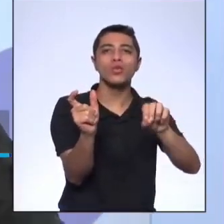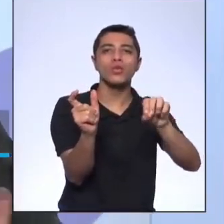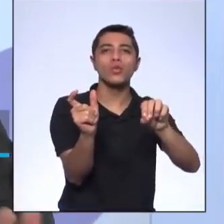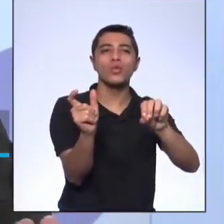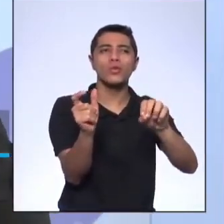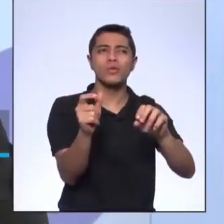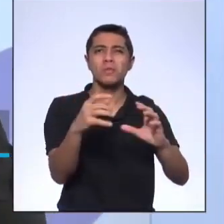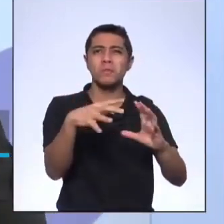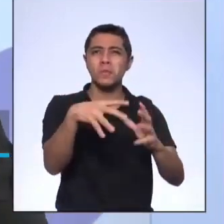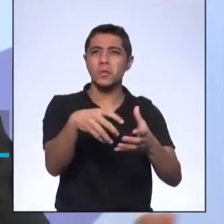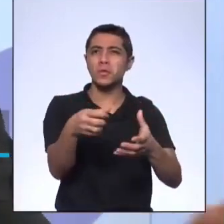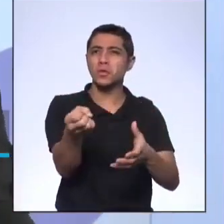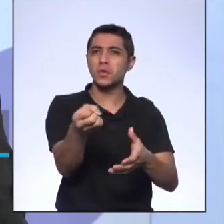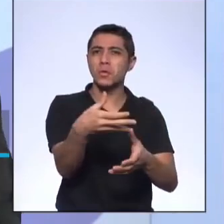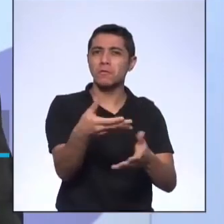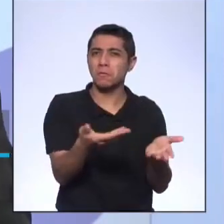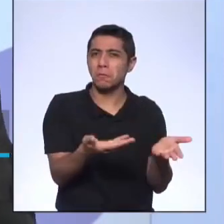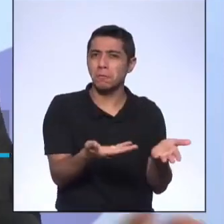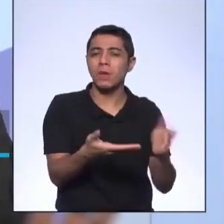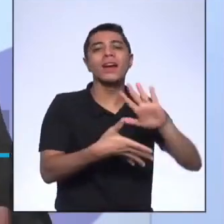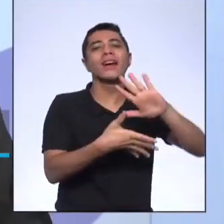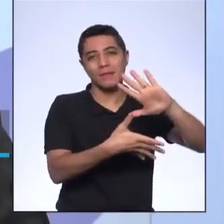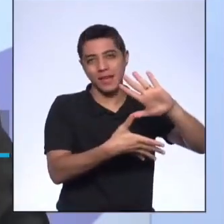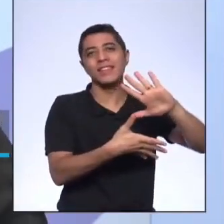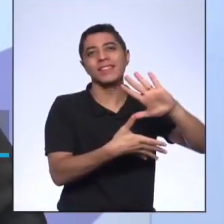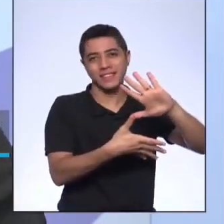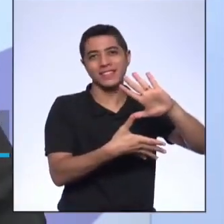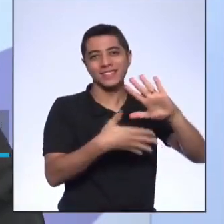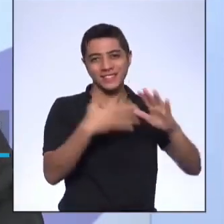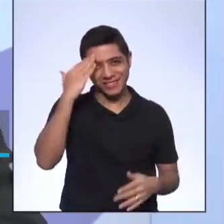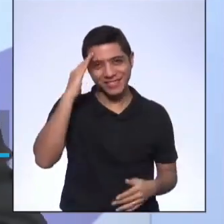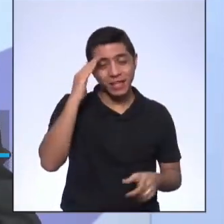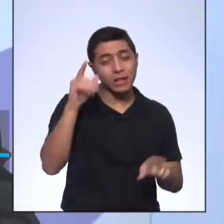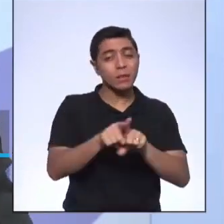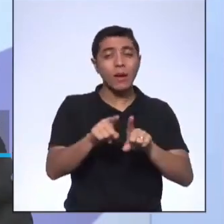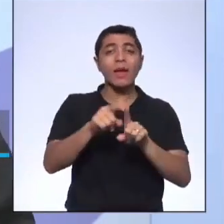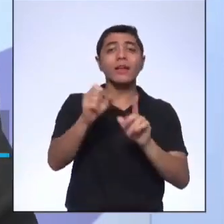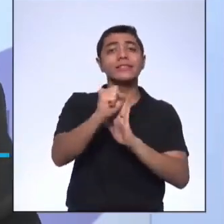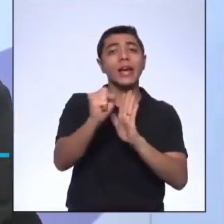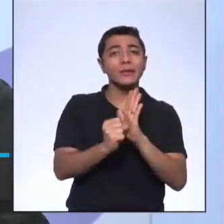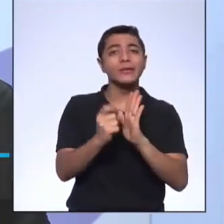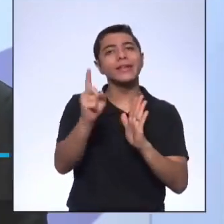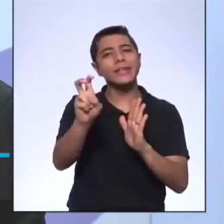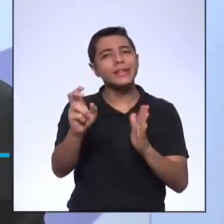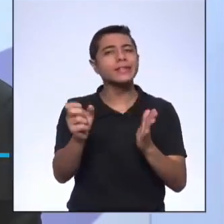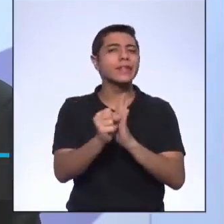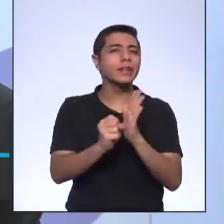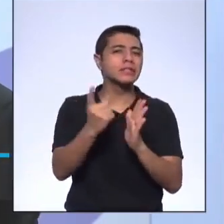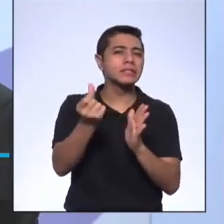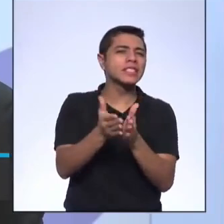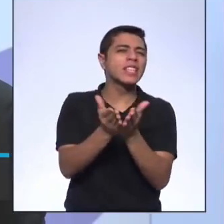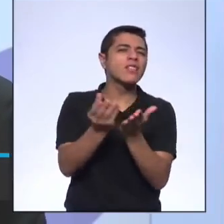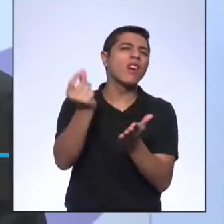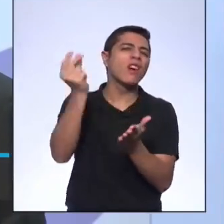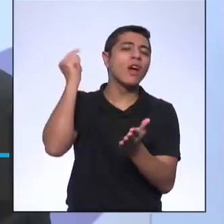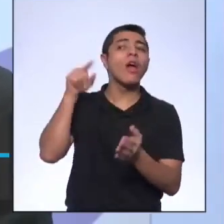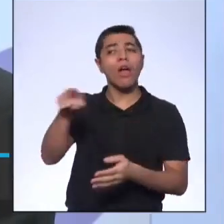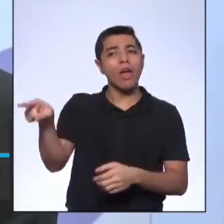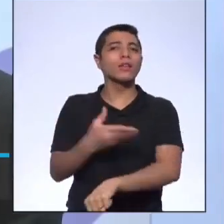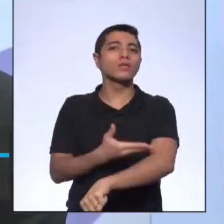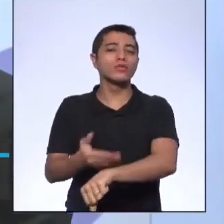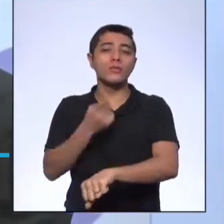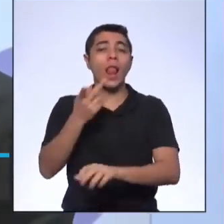faz referência aos novos continentes, eles utilizam a expressão Novo Mundo justamente porque a Europa é